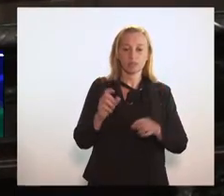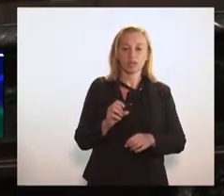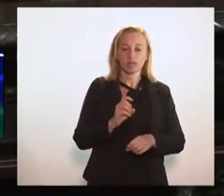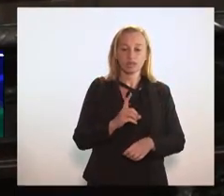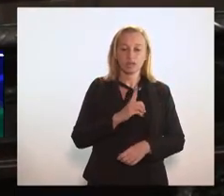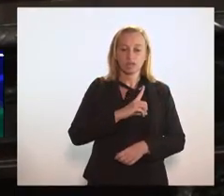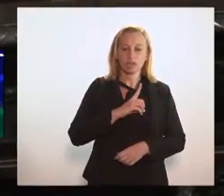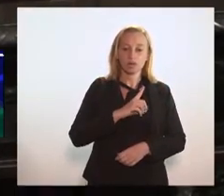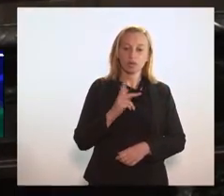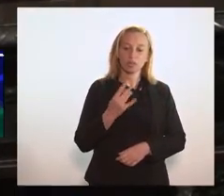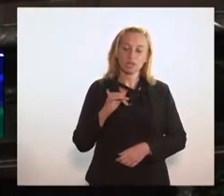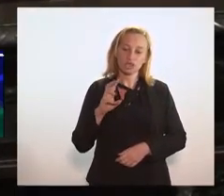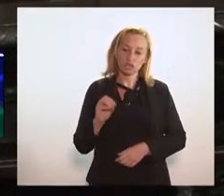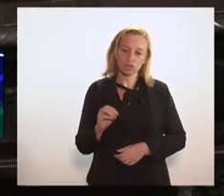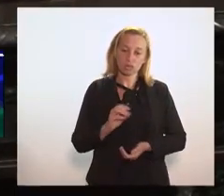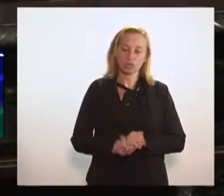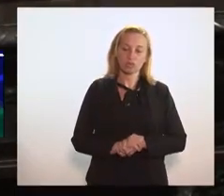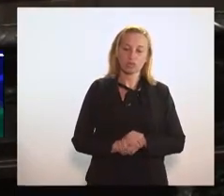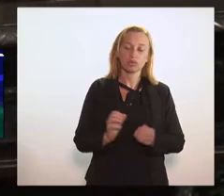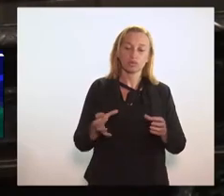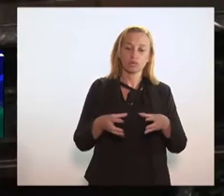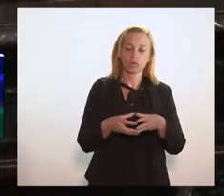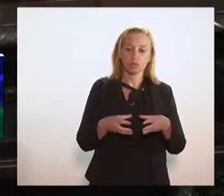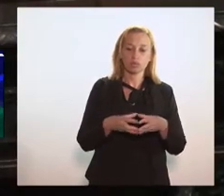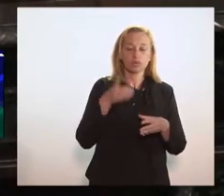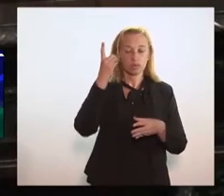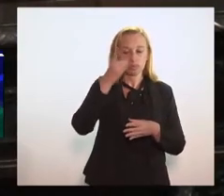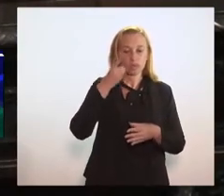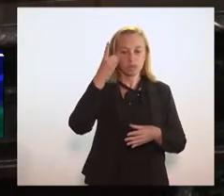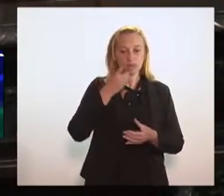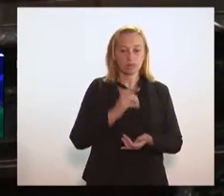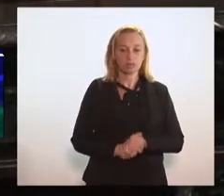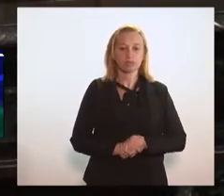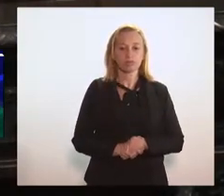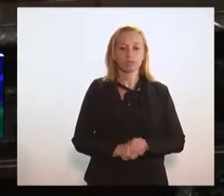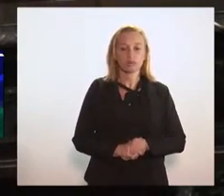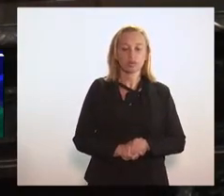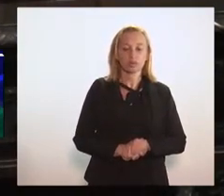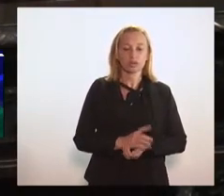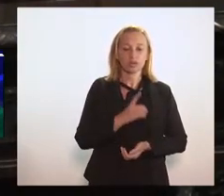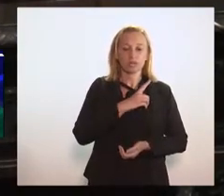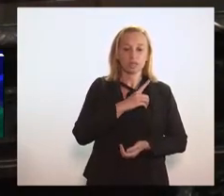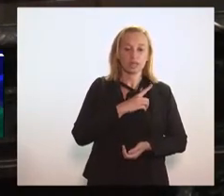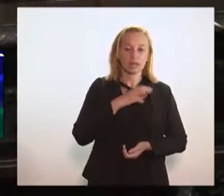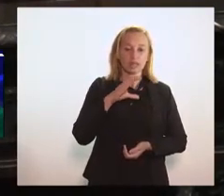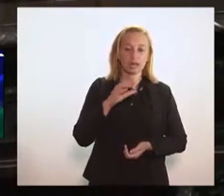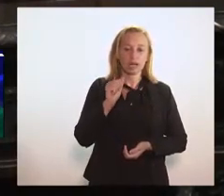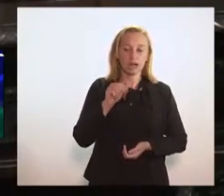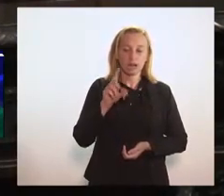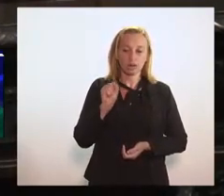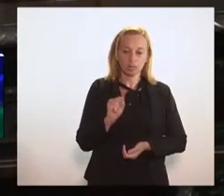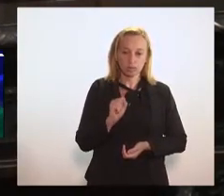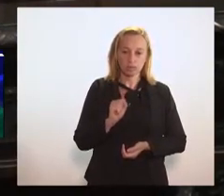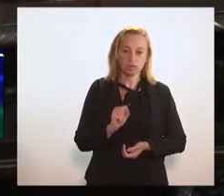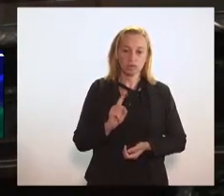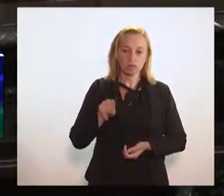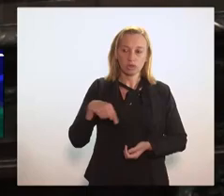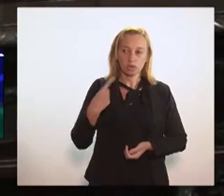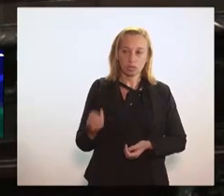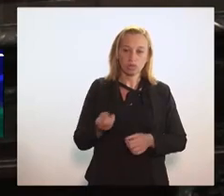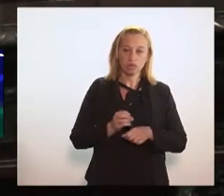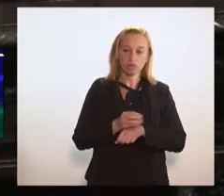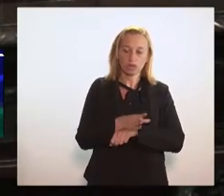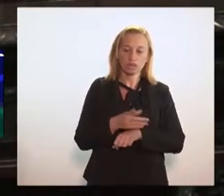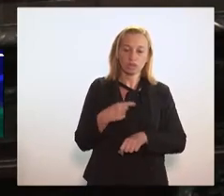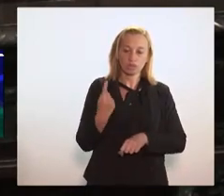de Homicídios, em conjunto com o deputado delegado Carlos Augusto. E uma outra indicação que